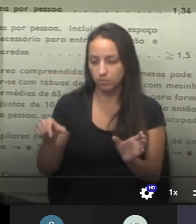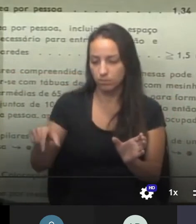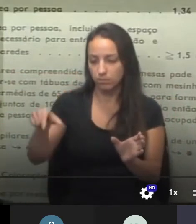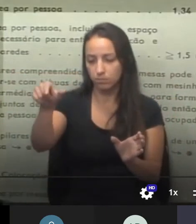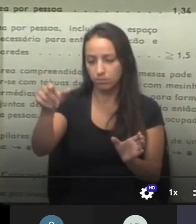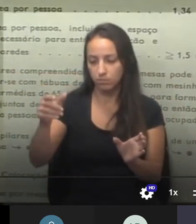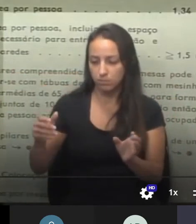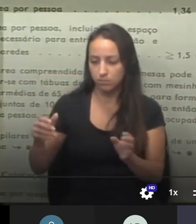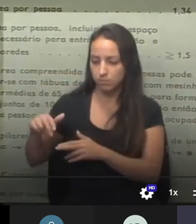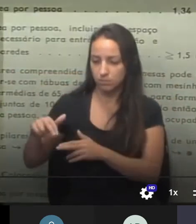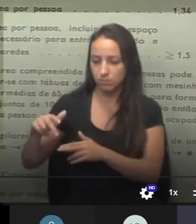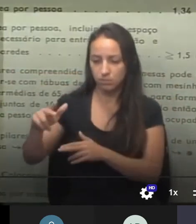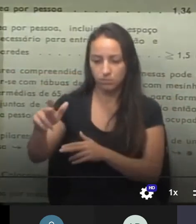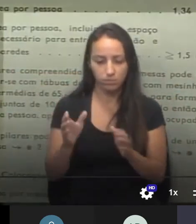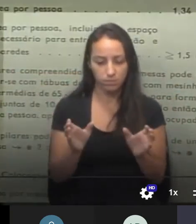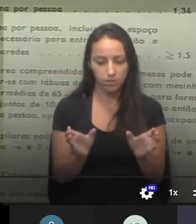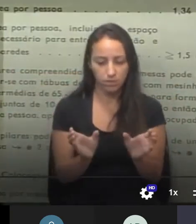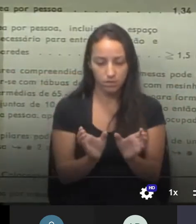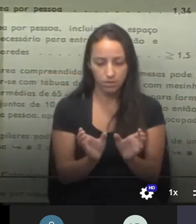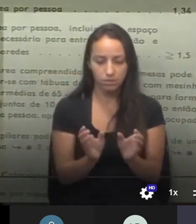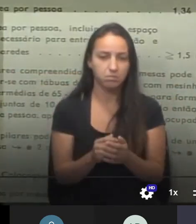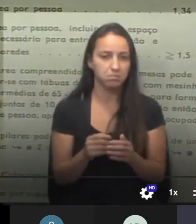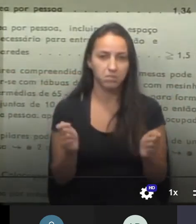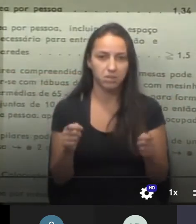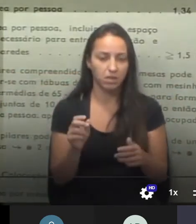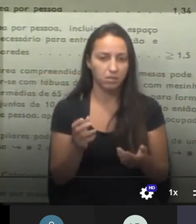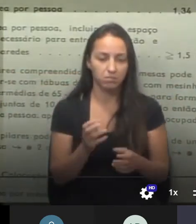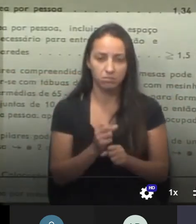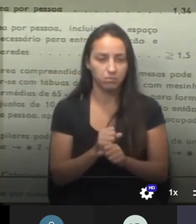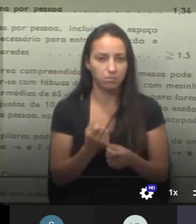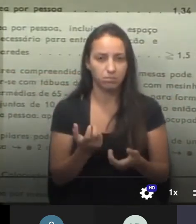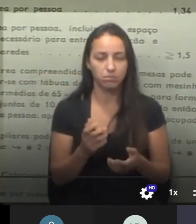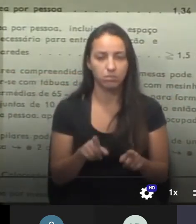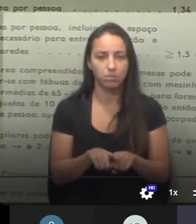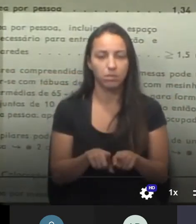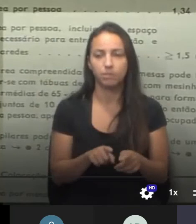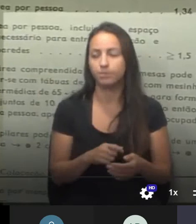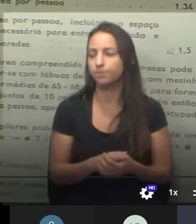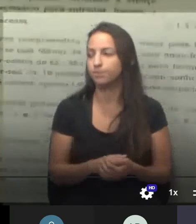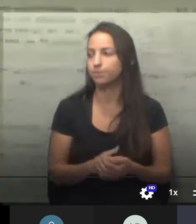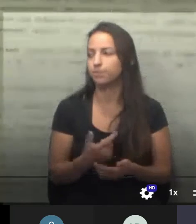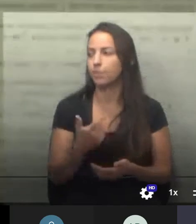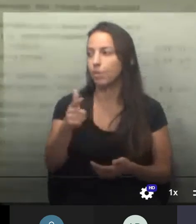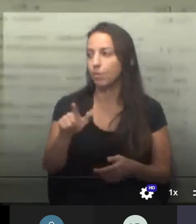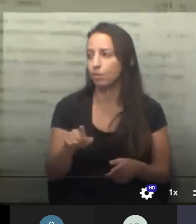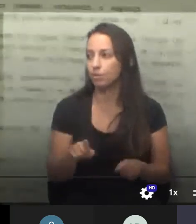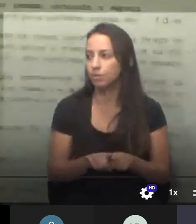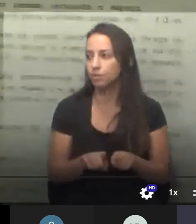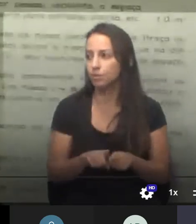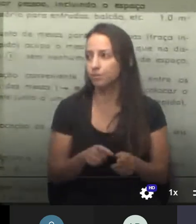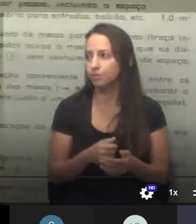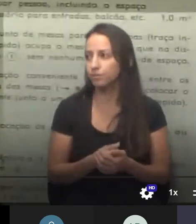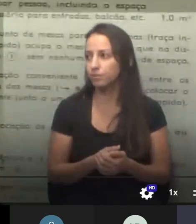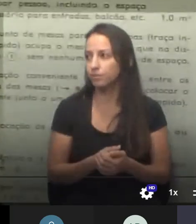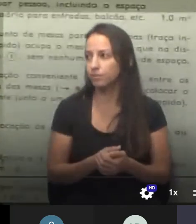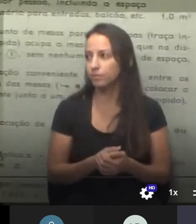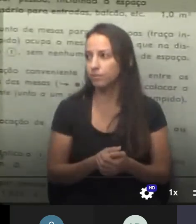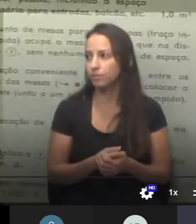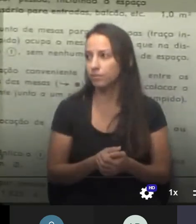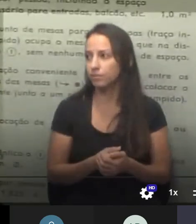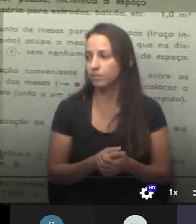calculando o seu dimensionamento aí, tá ok? Outra maneira, com as